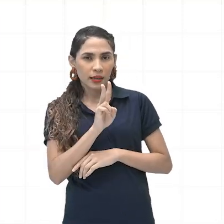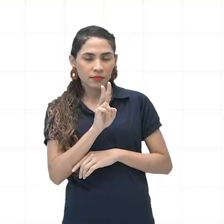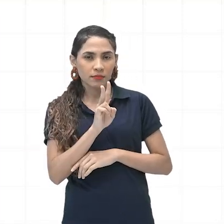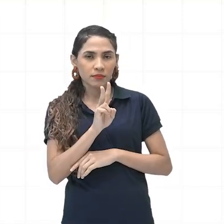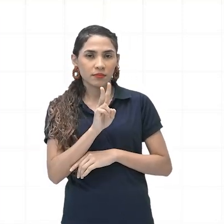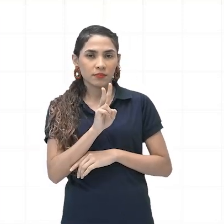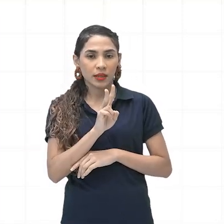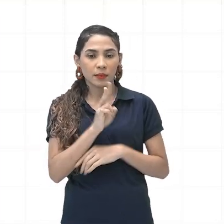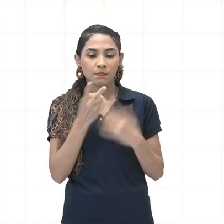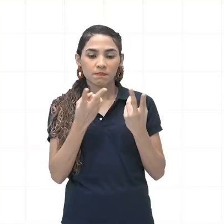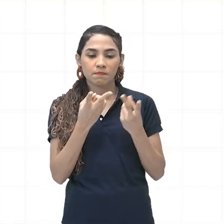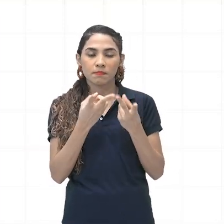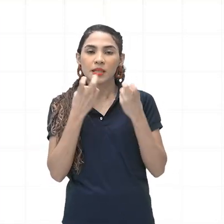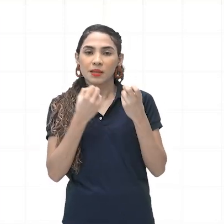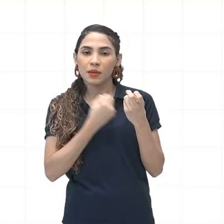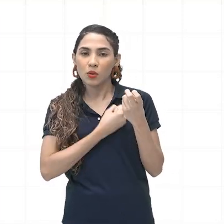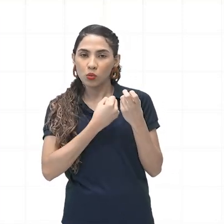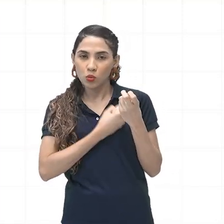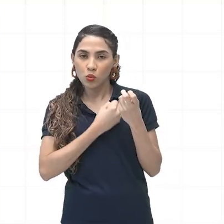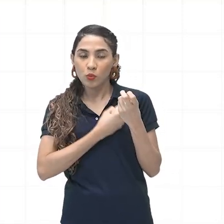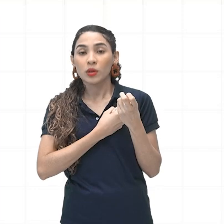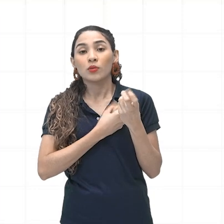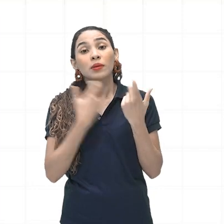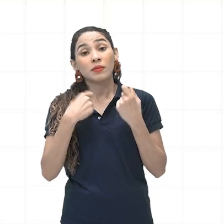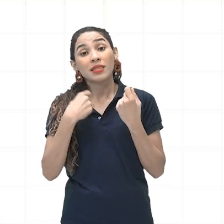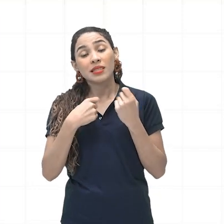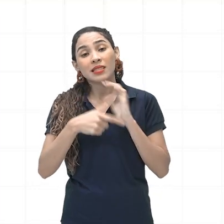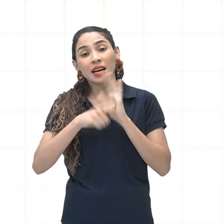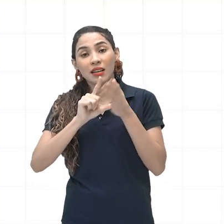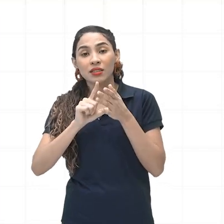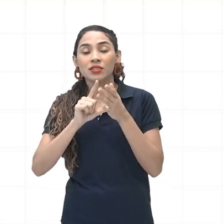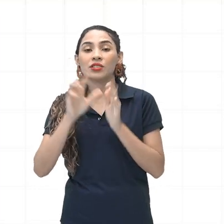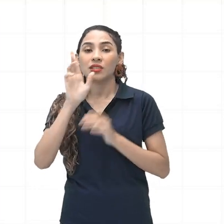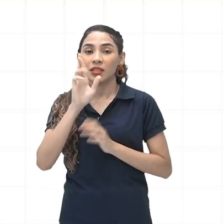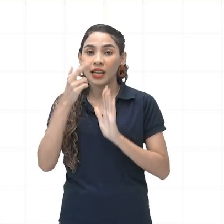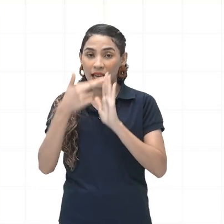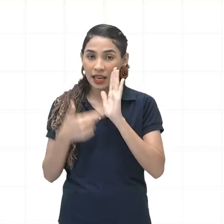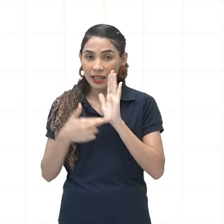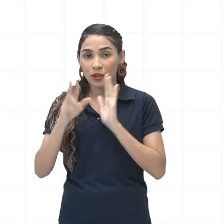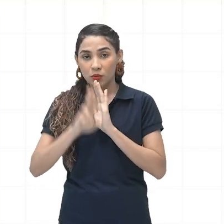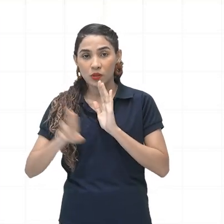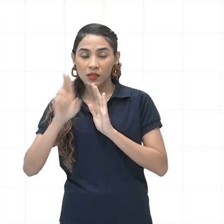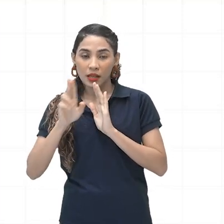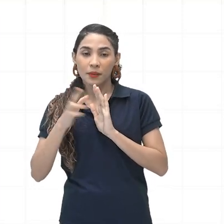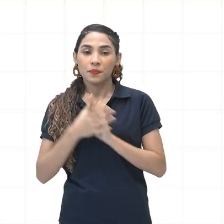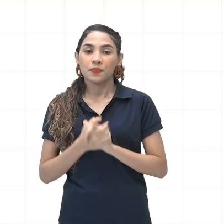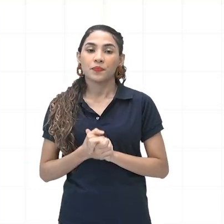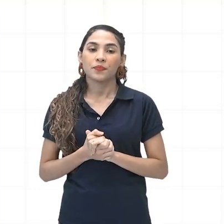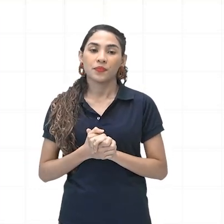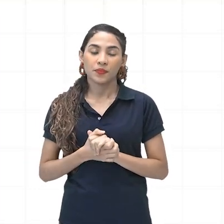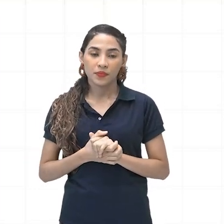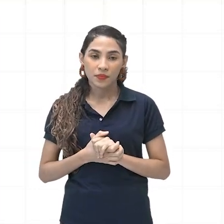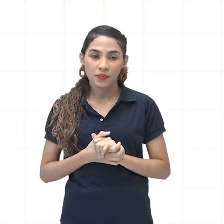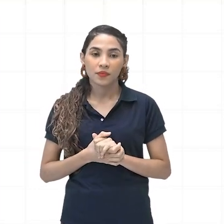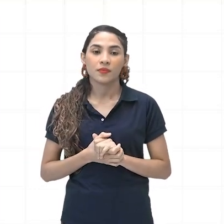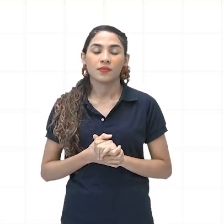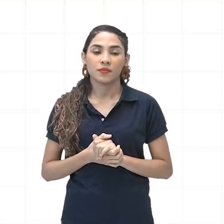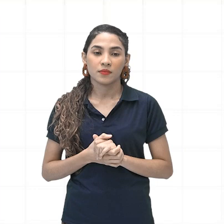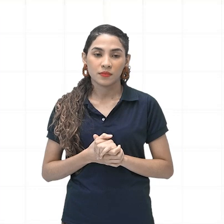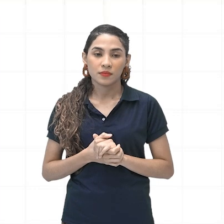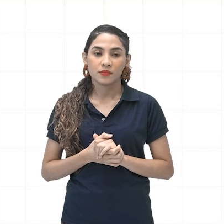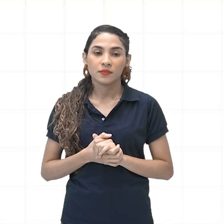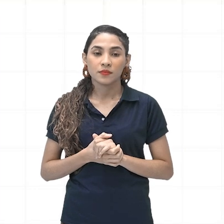potências e saber que precisa aplicar aí a propriedade do quociente de